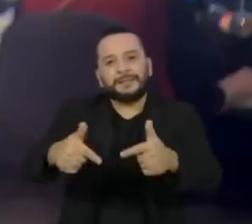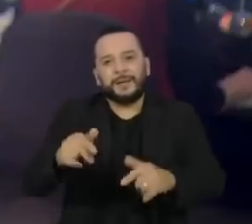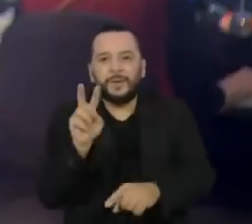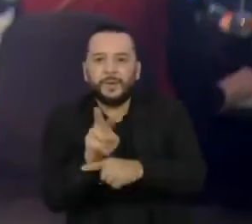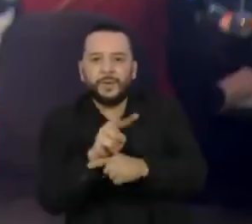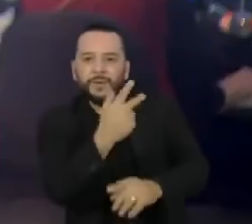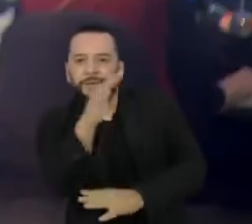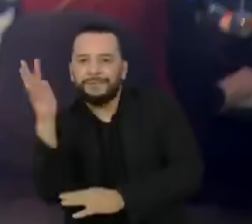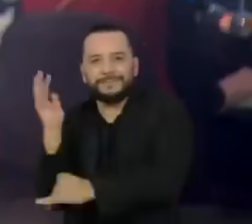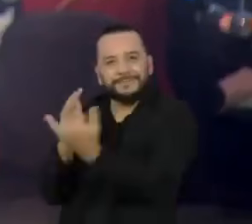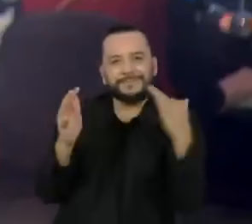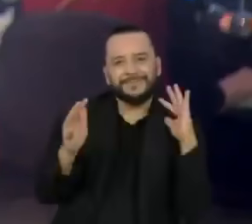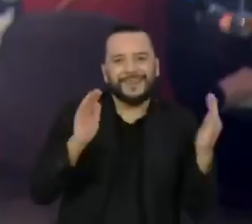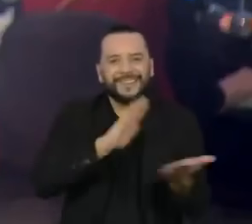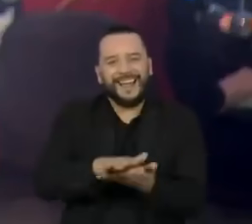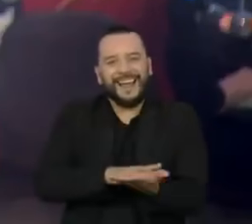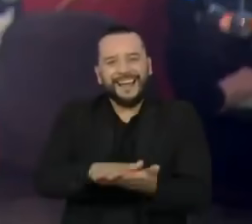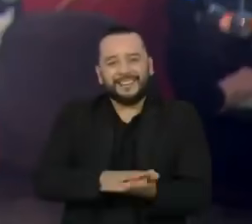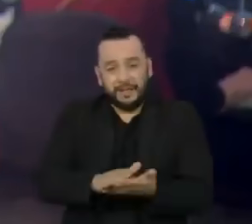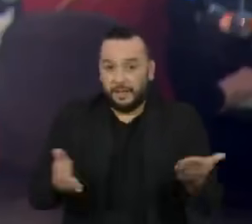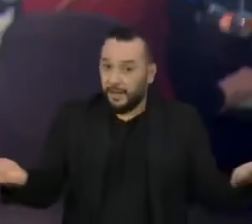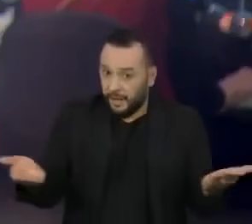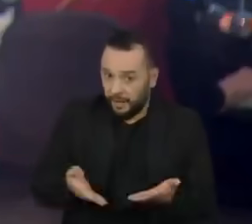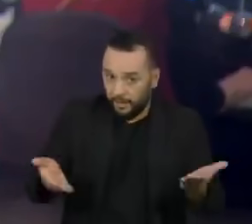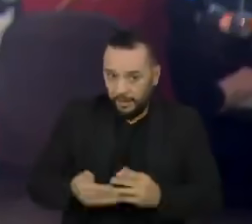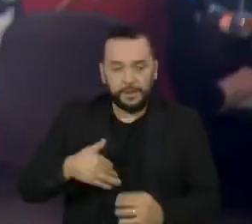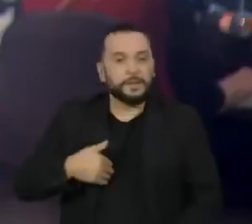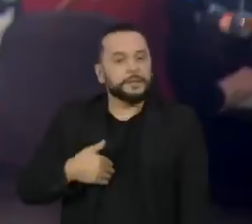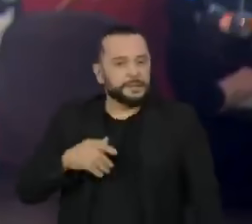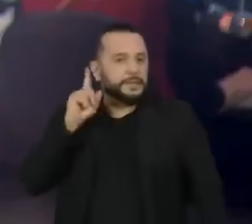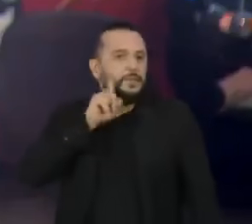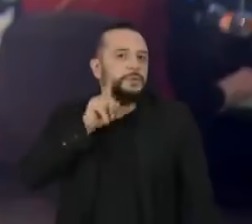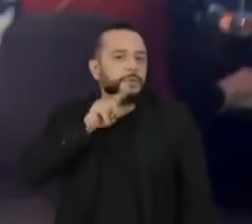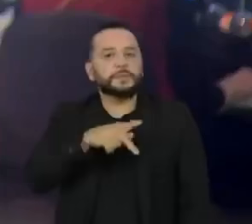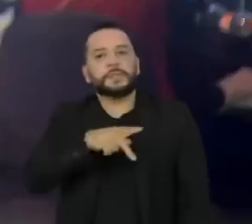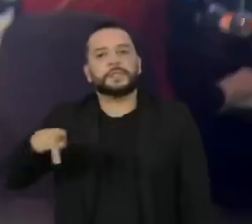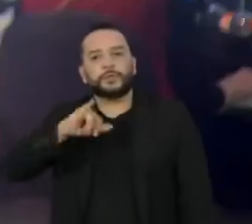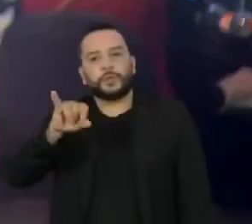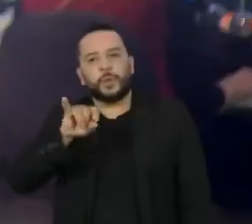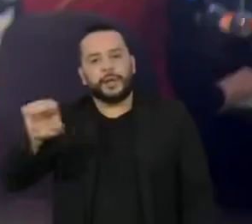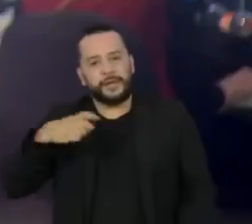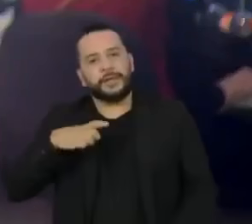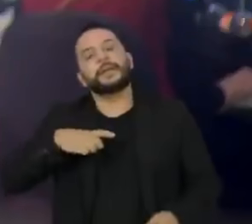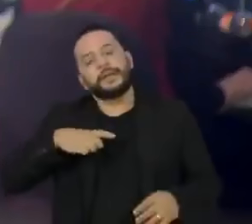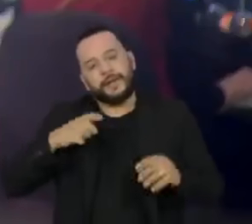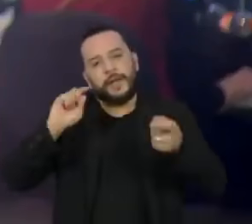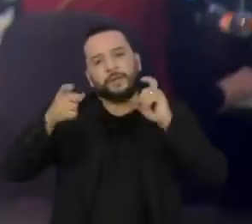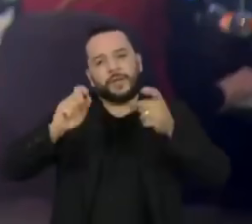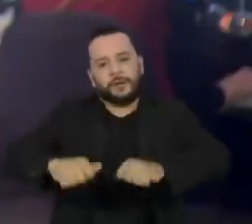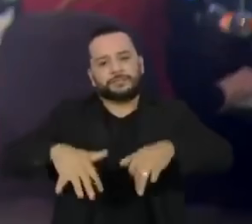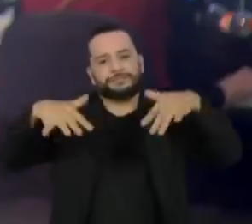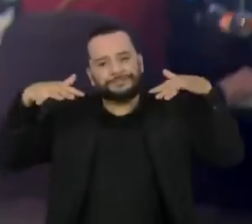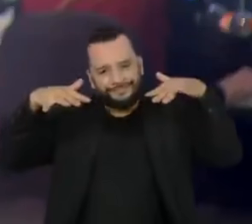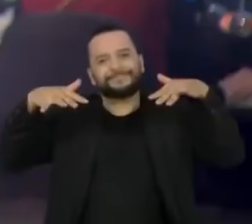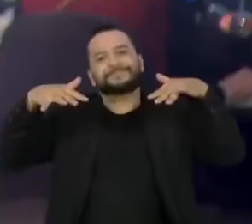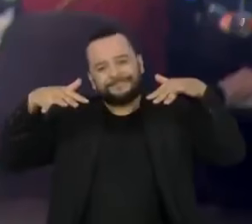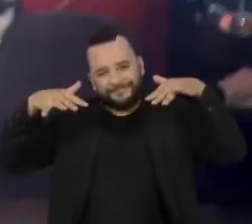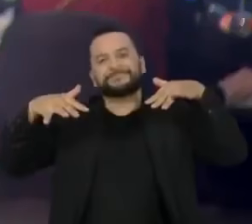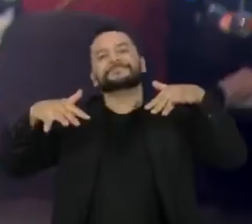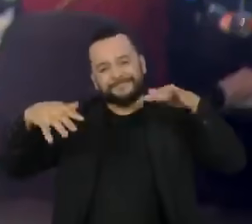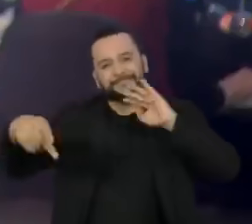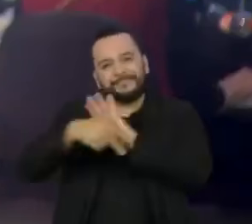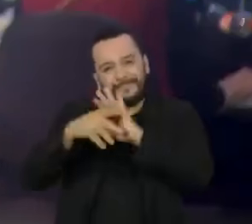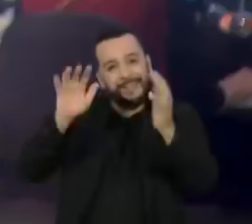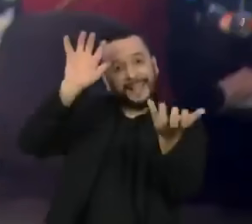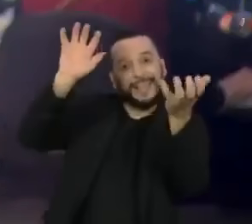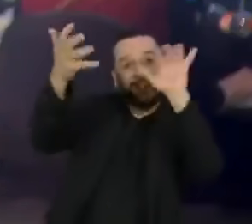a Cúpula do Clima, convocada pelo presidente dos Estados Unidos, Joe Biden, que recebeu cartas e mensagens de todo mundo